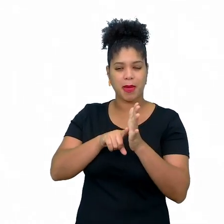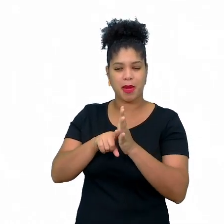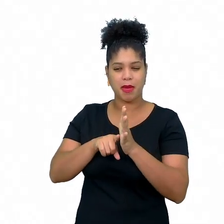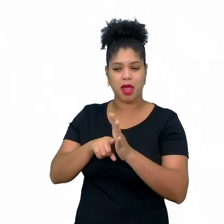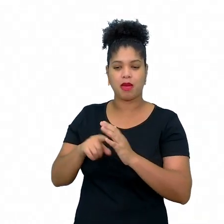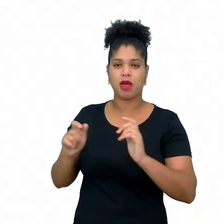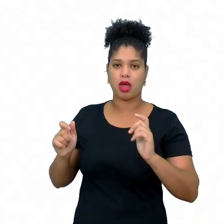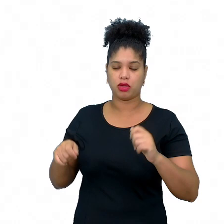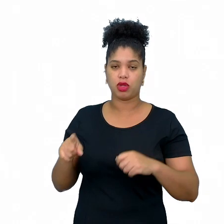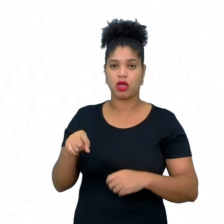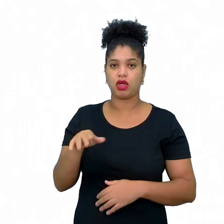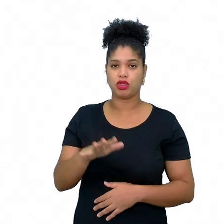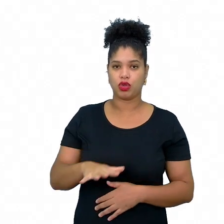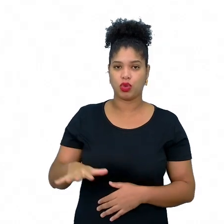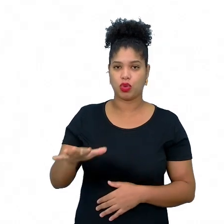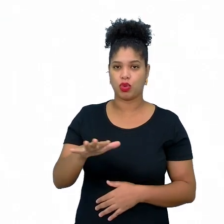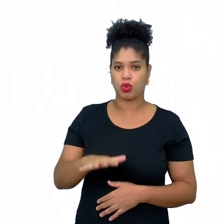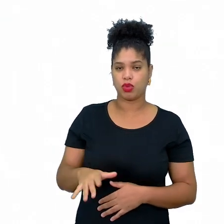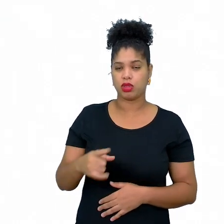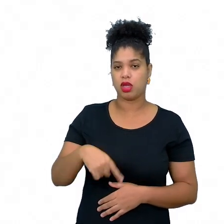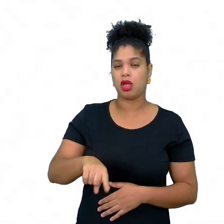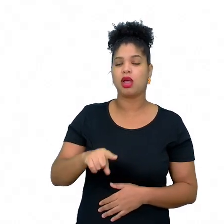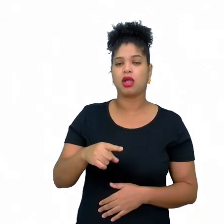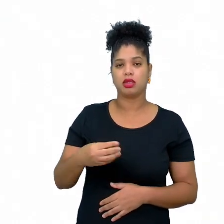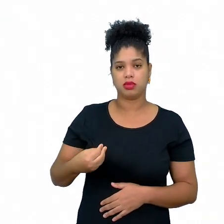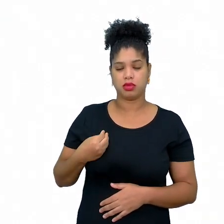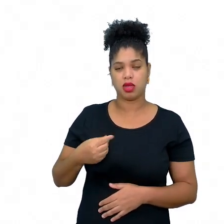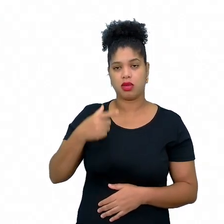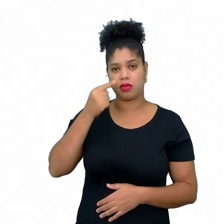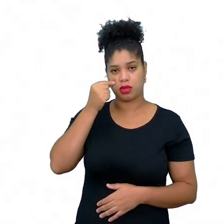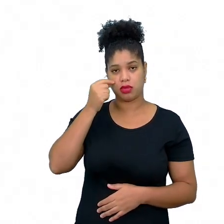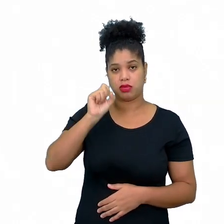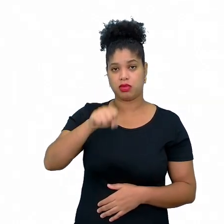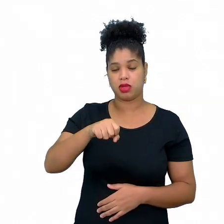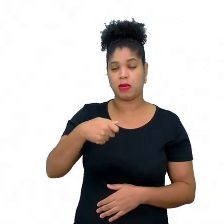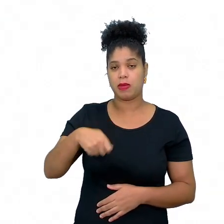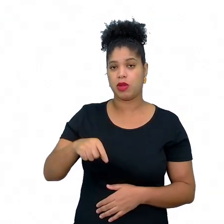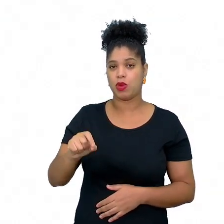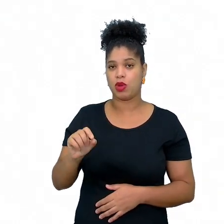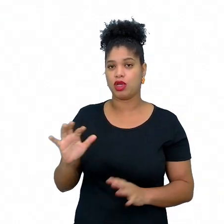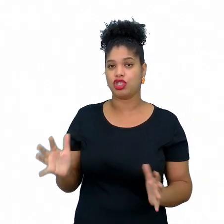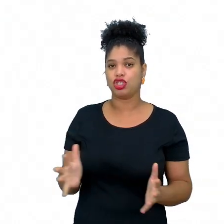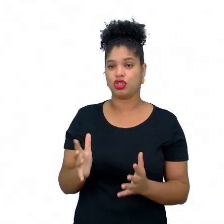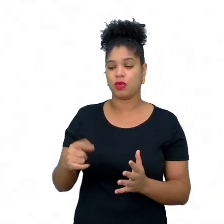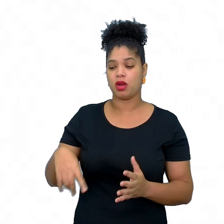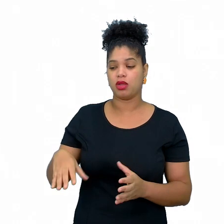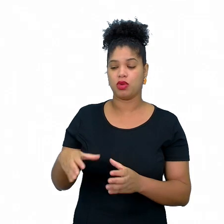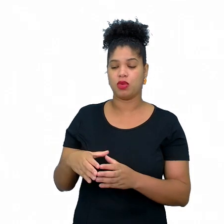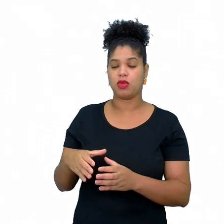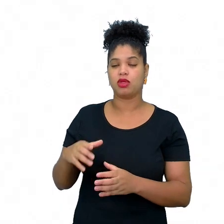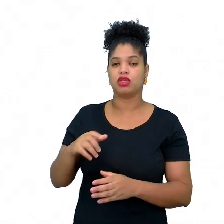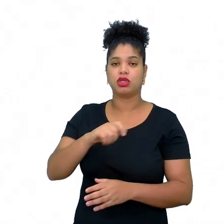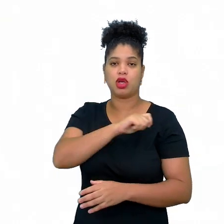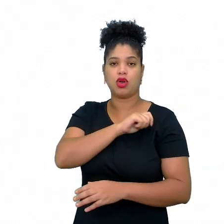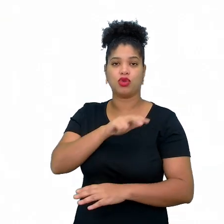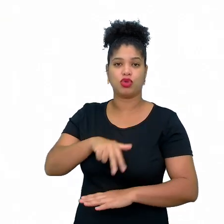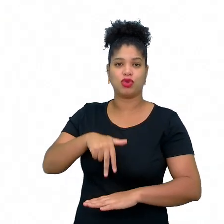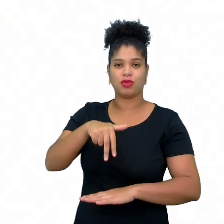né? Esse ambiente em que ele está presente necessita promover um protagonismo,